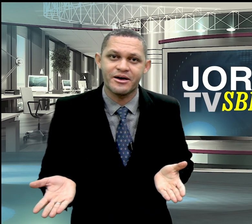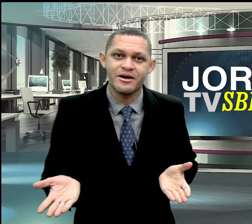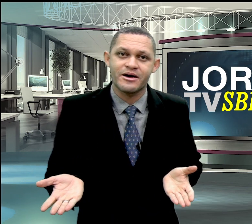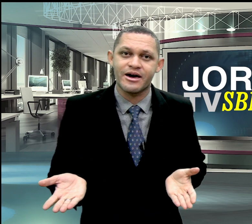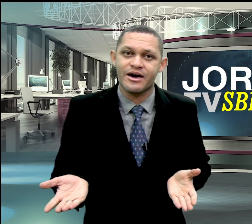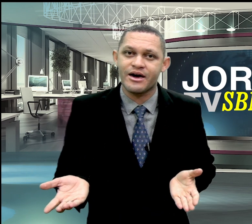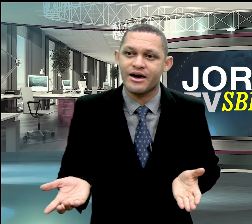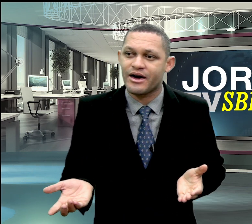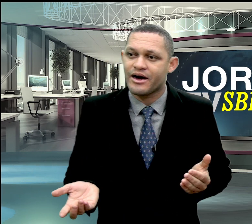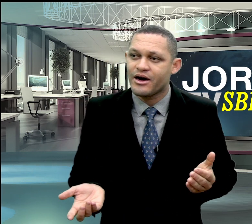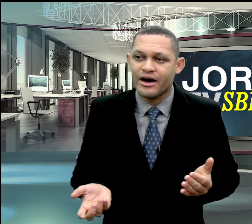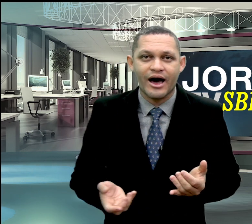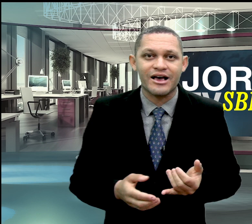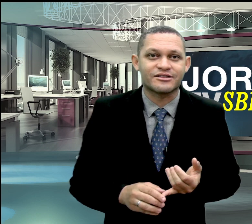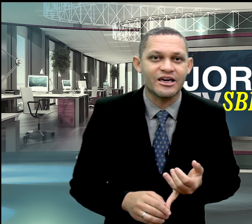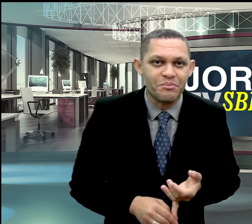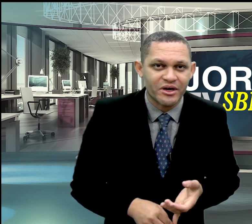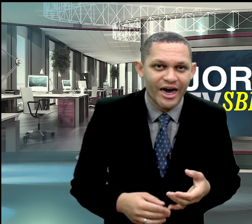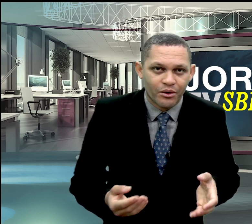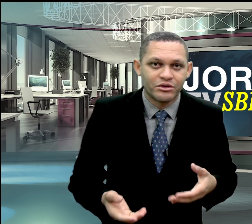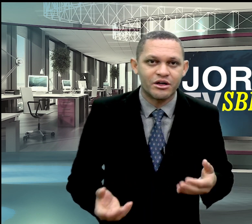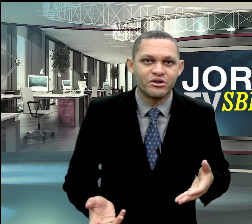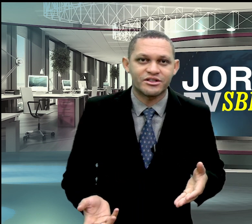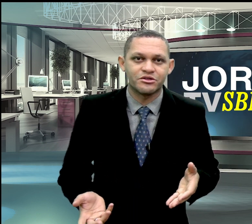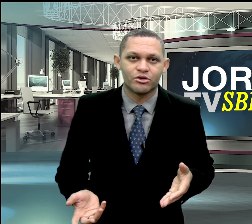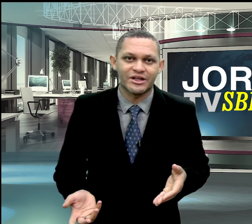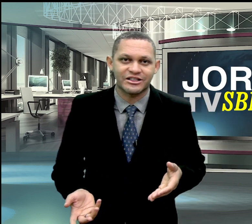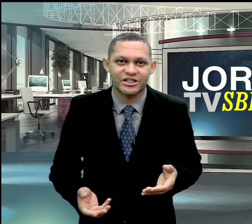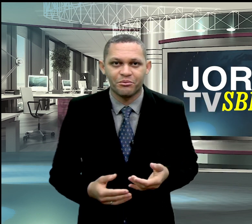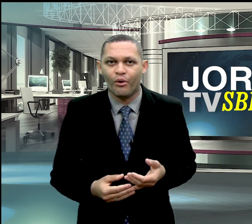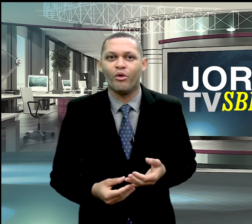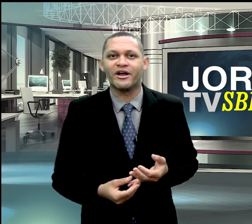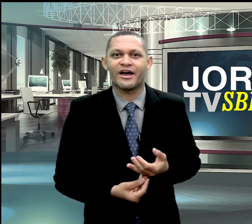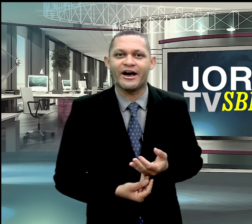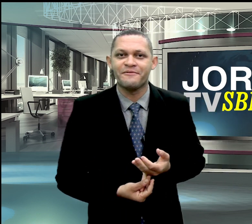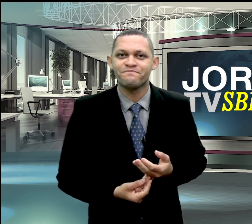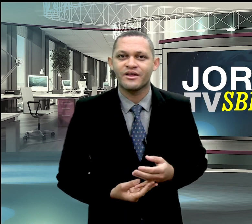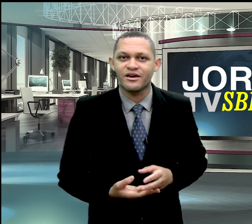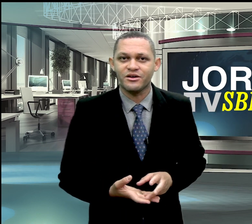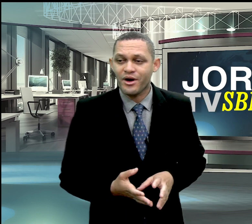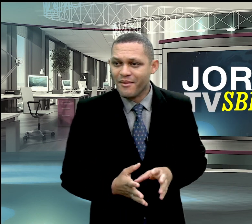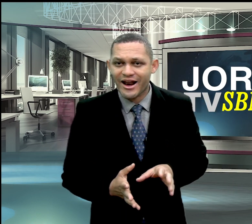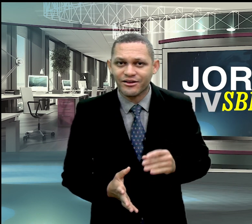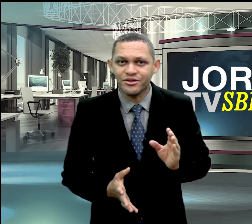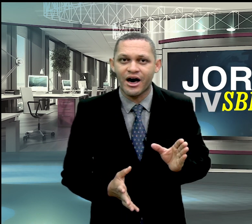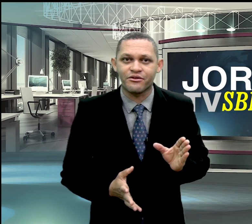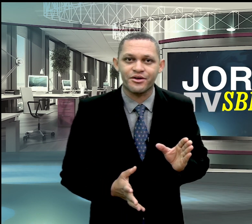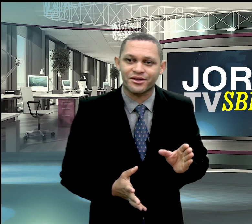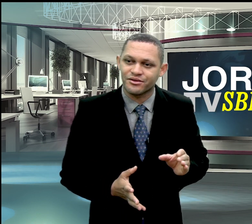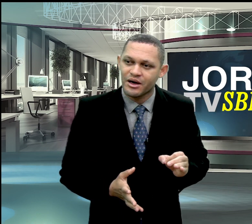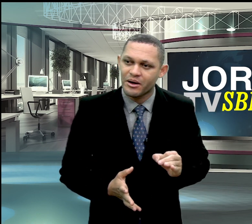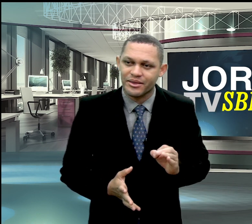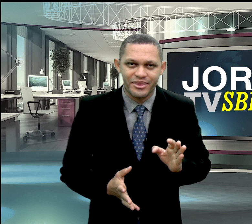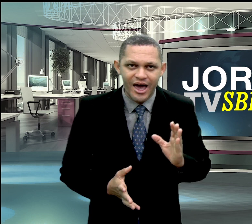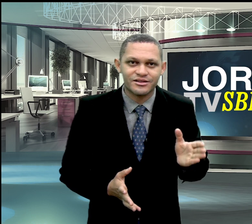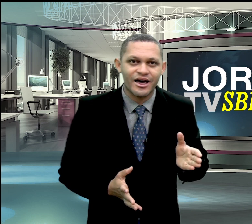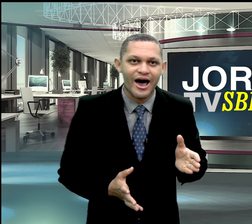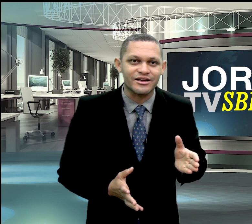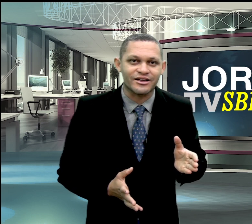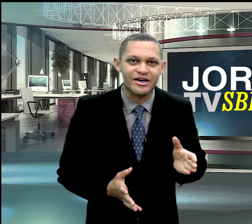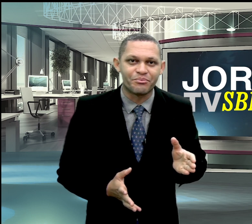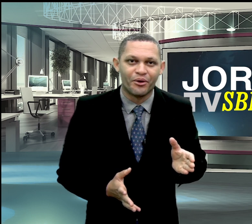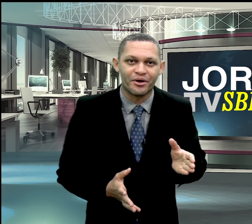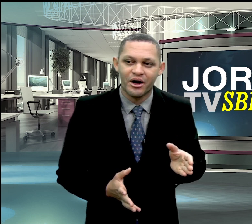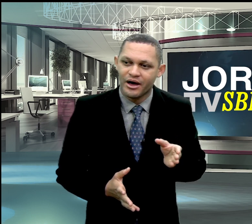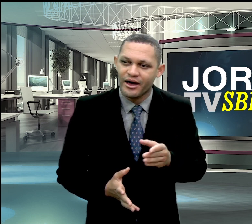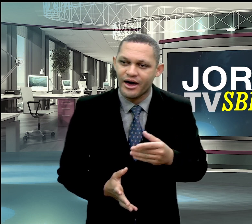né, a CIP, que é a Contribuição de Iluminação Pública, e não é barato não, viu? R$10